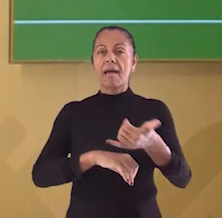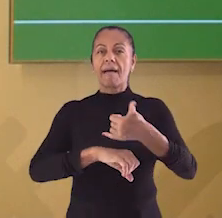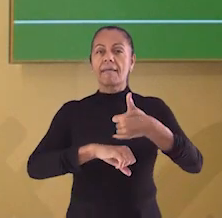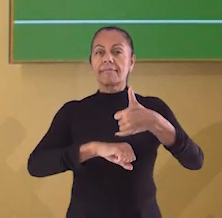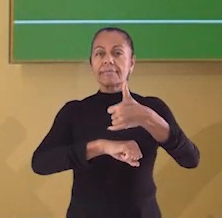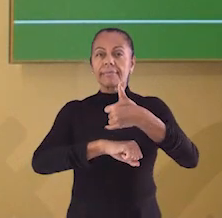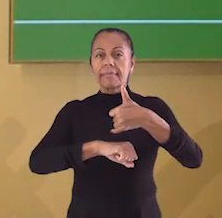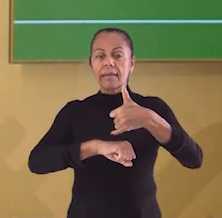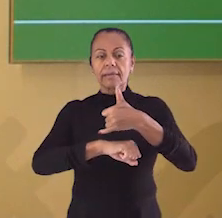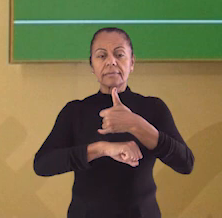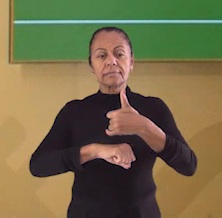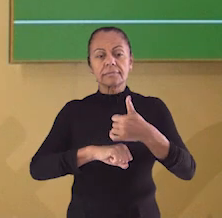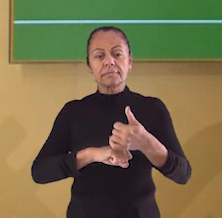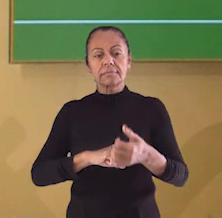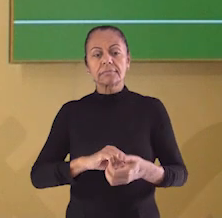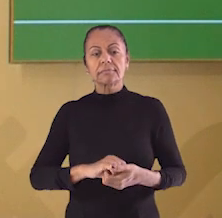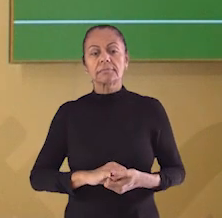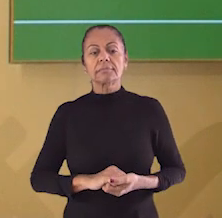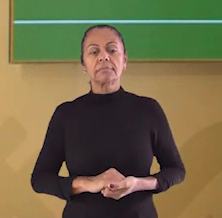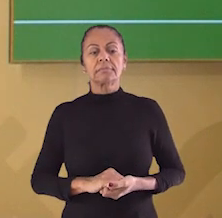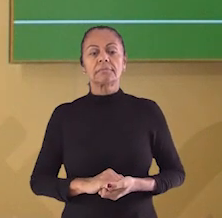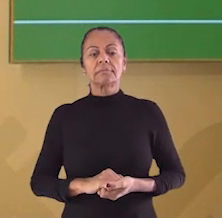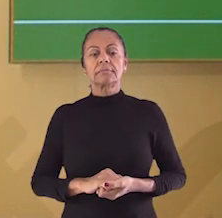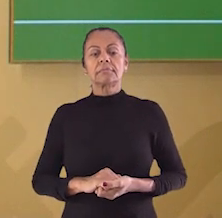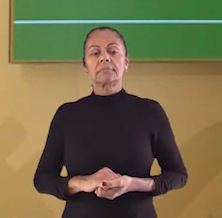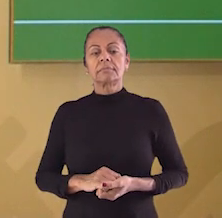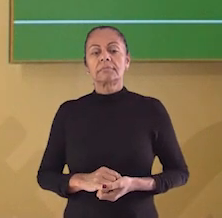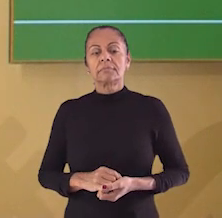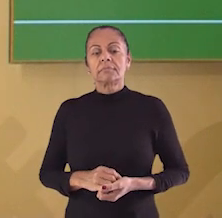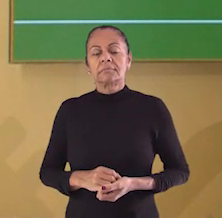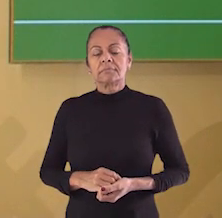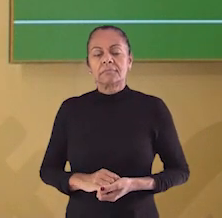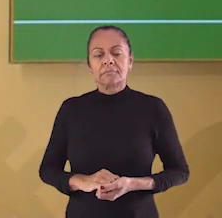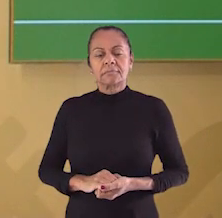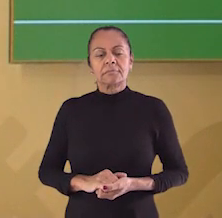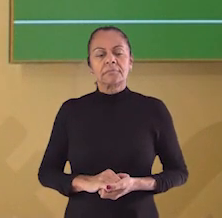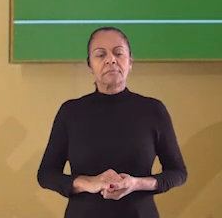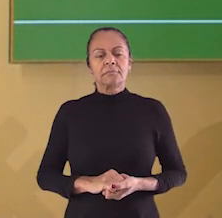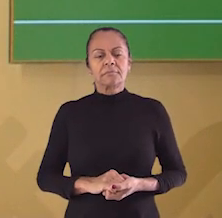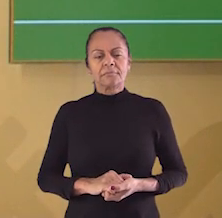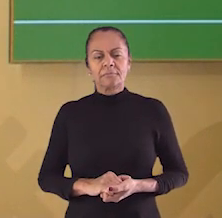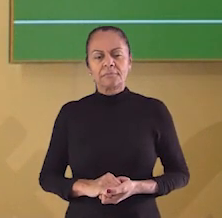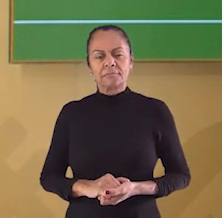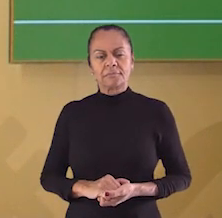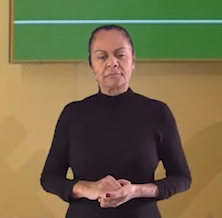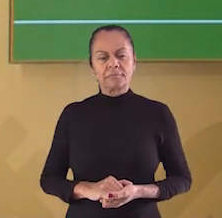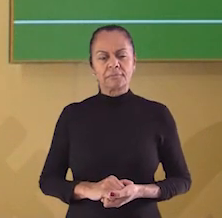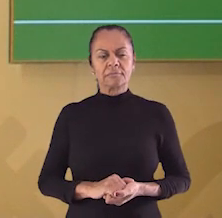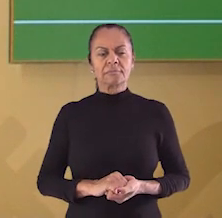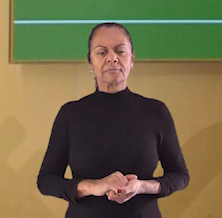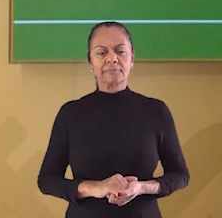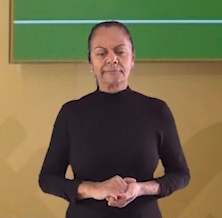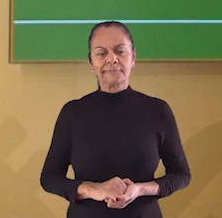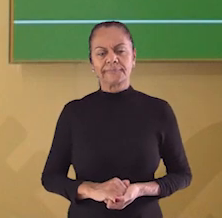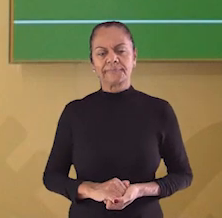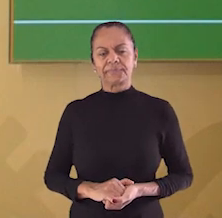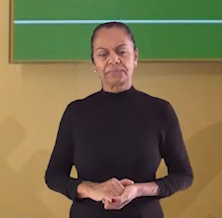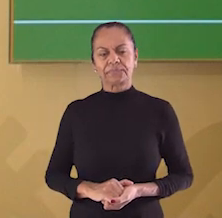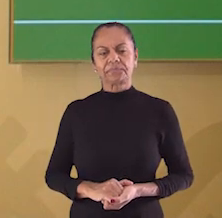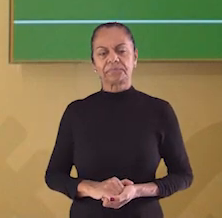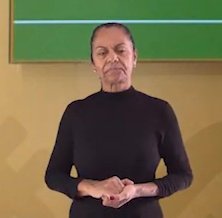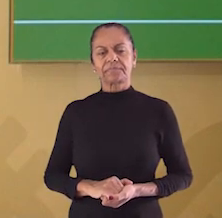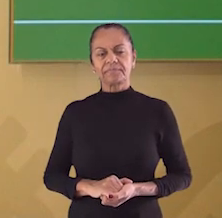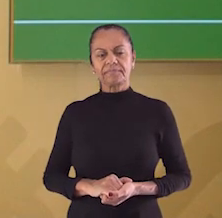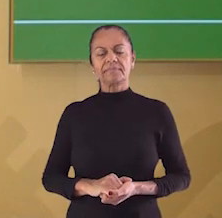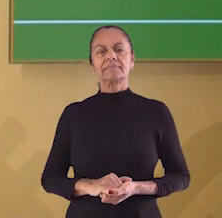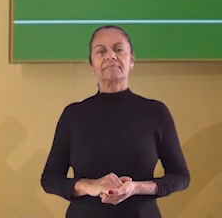Está falando de azeite, né? E olha o azeite aqui. Tem até as azeitonas aqui do lado. É. Então